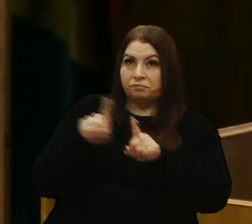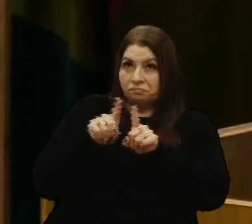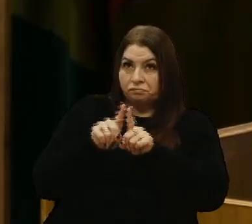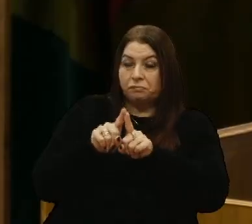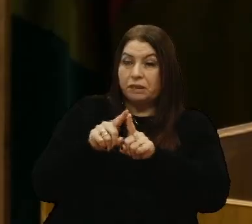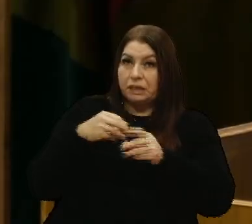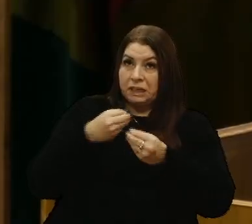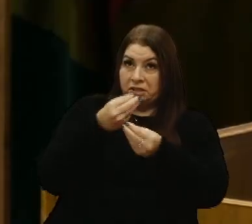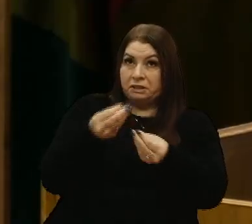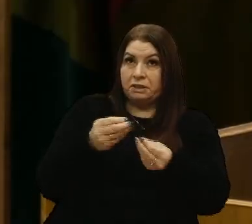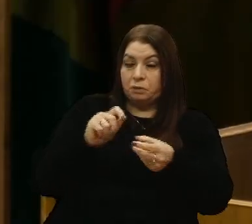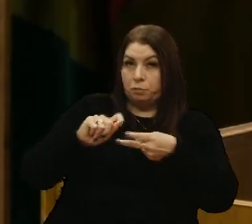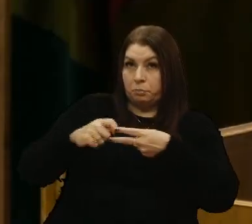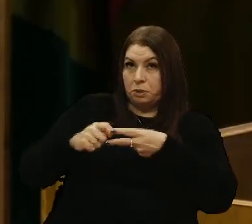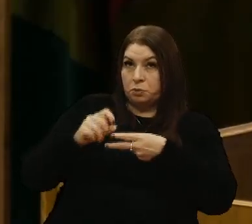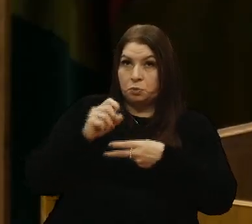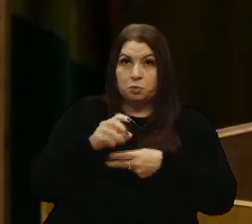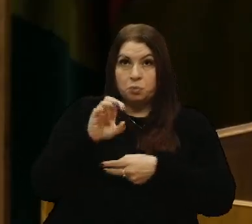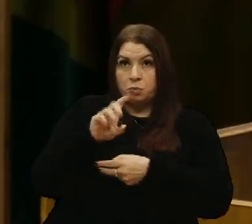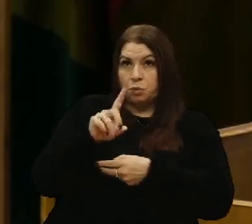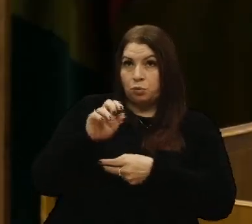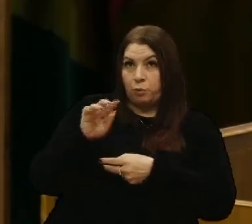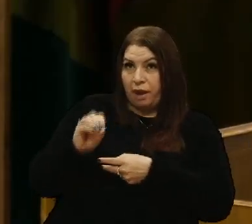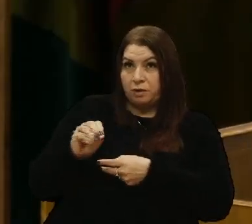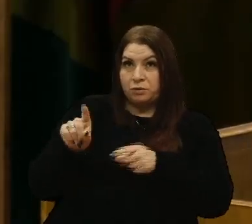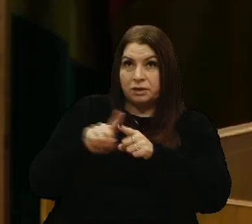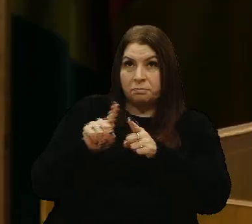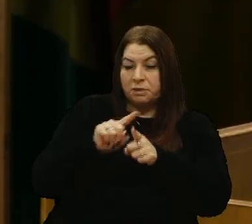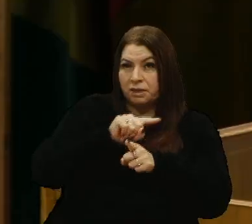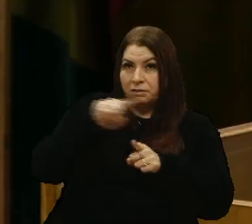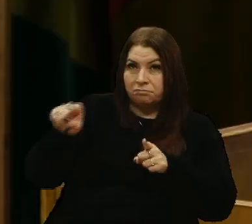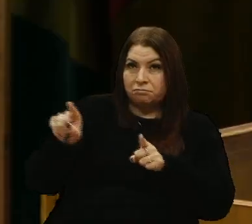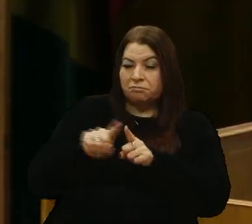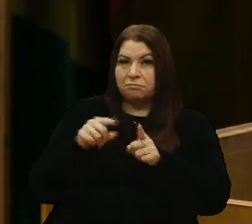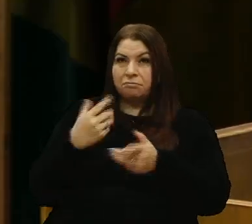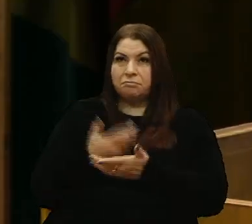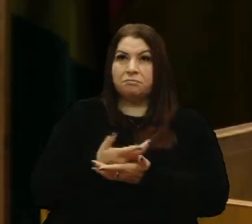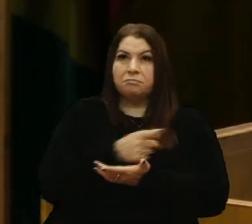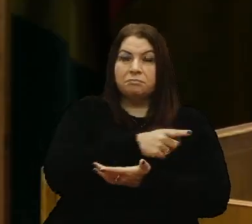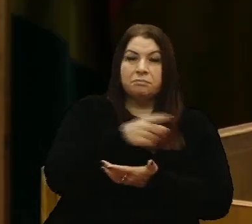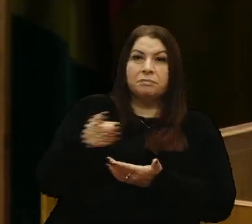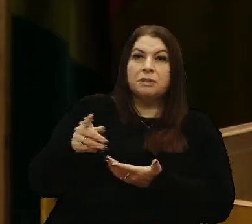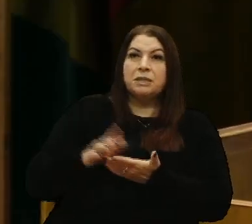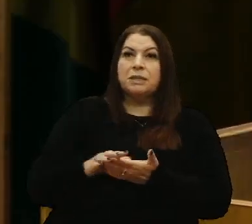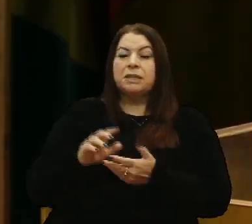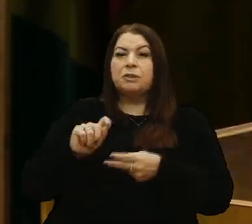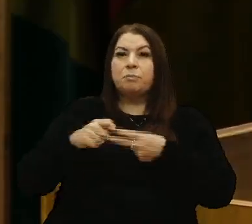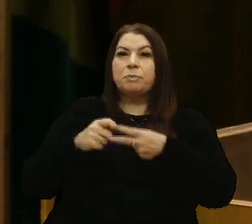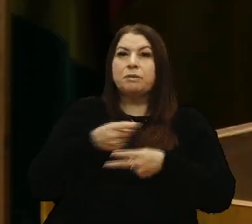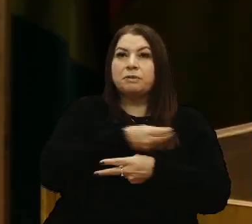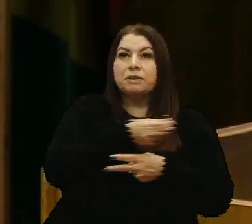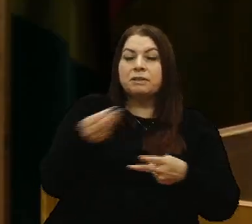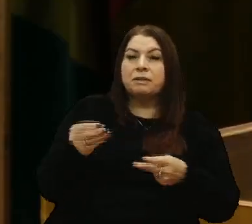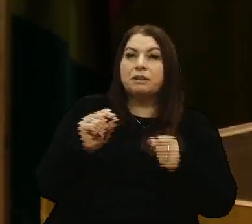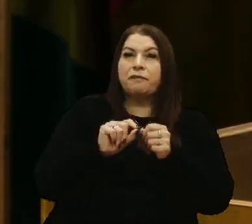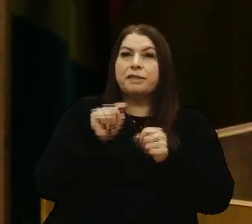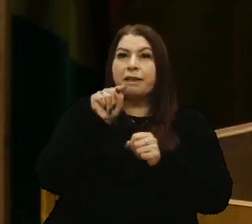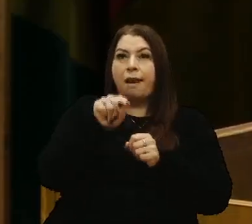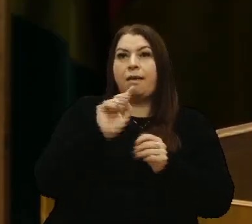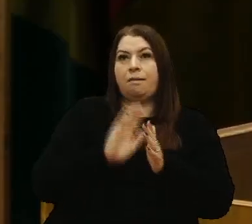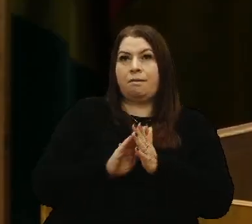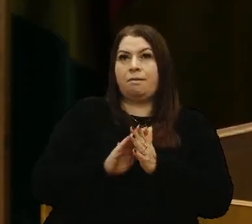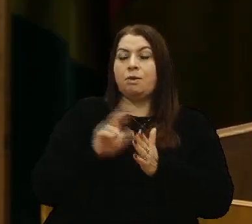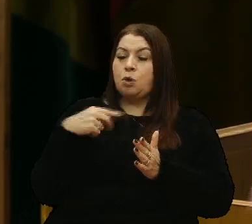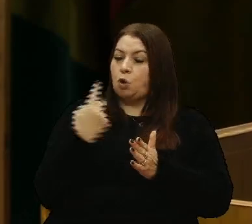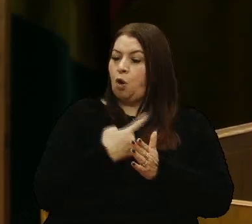em entregar o PIX, ou o Eduardo Bolsonaro, que até já sugeriu a adoção de um PIX americano tributado, que o faça lá.